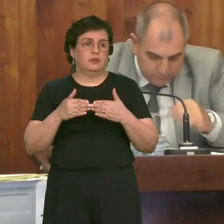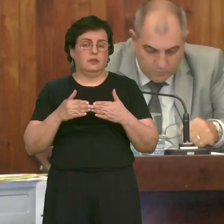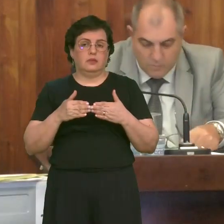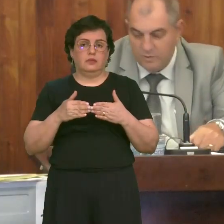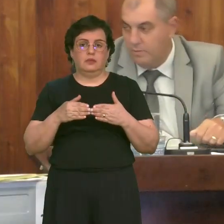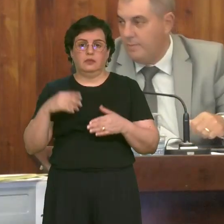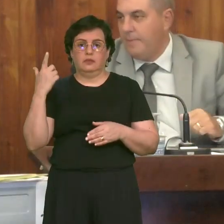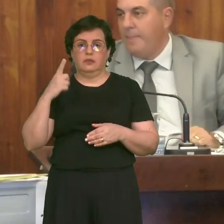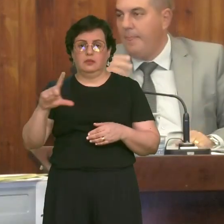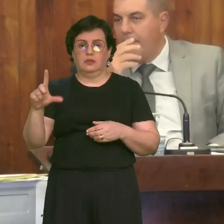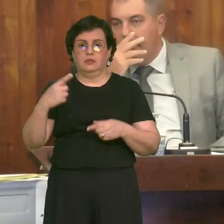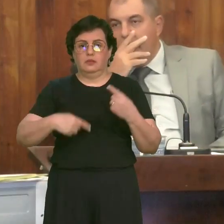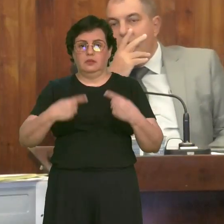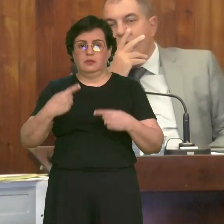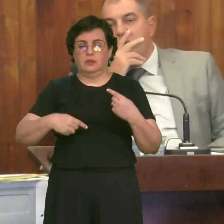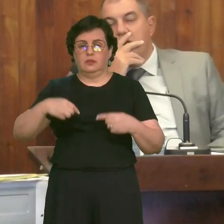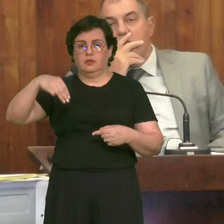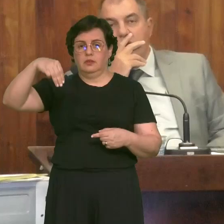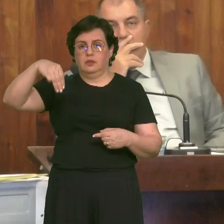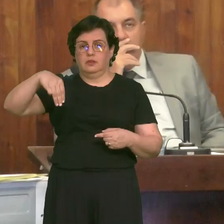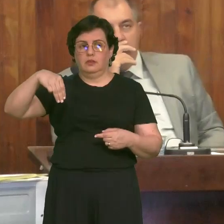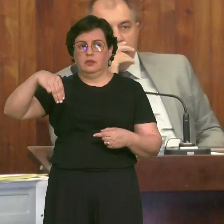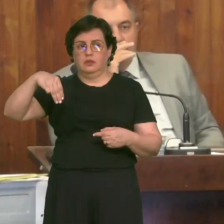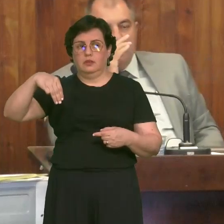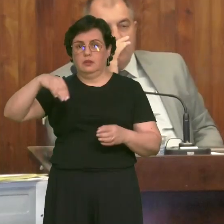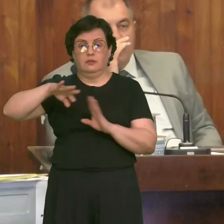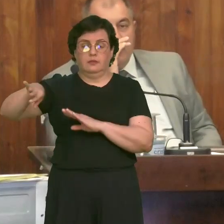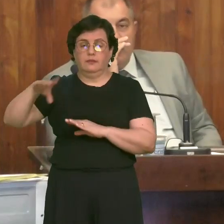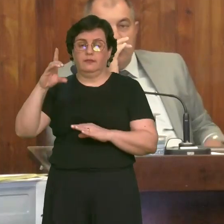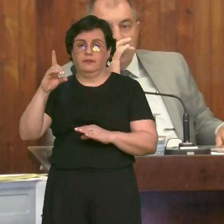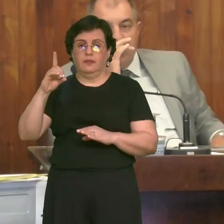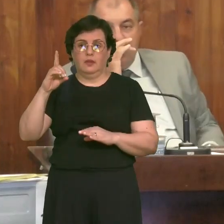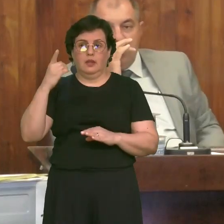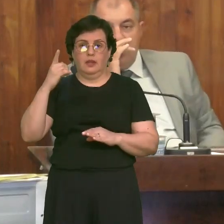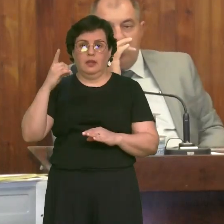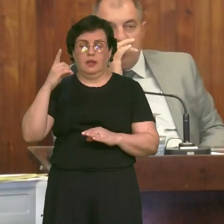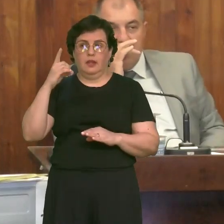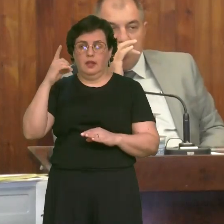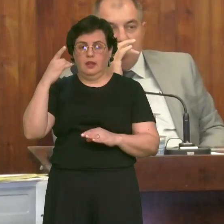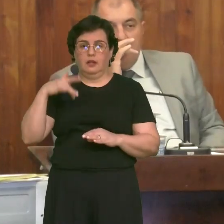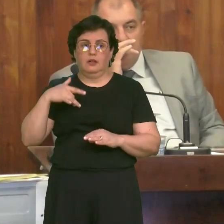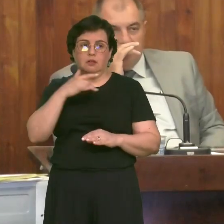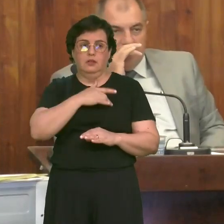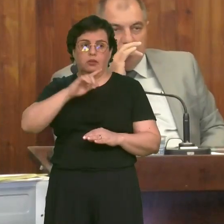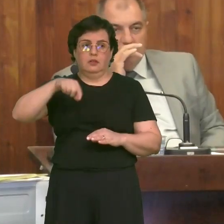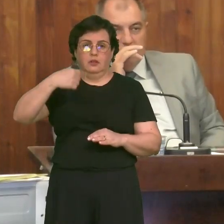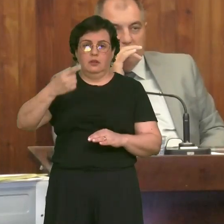pede a palavra Vereador Vereador Danilo da saúde depois vereador